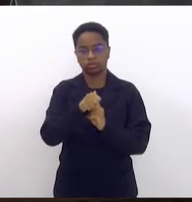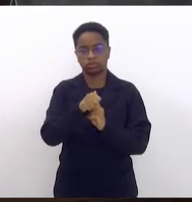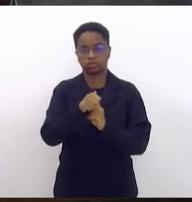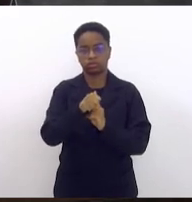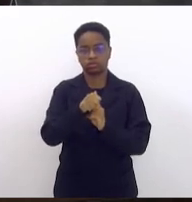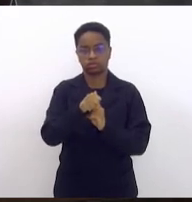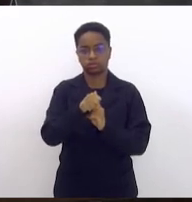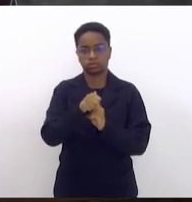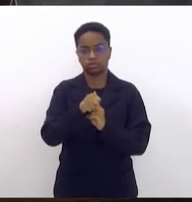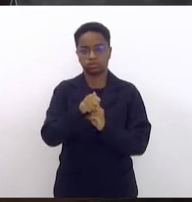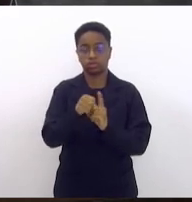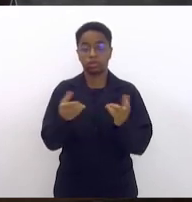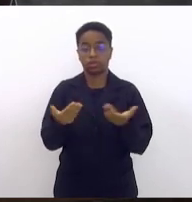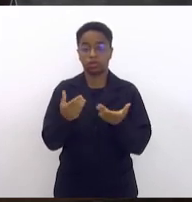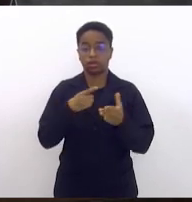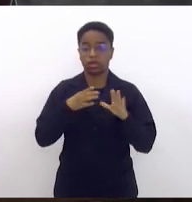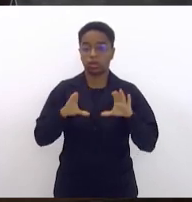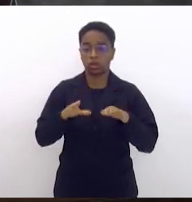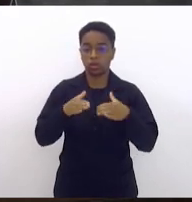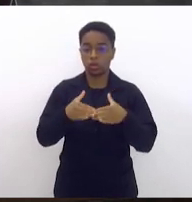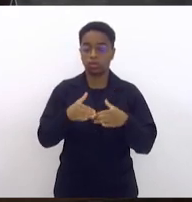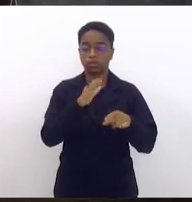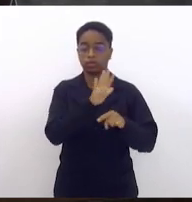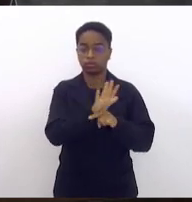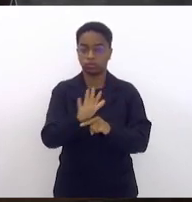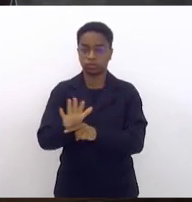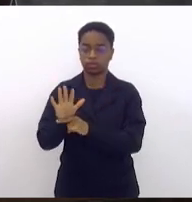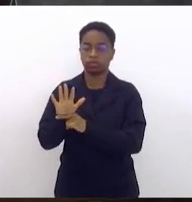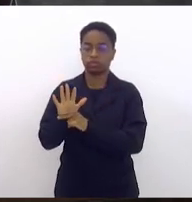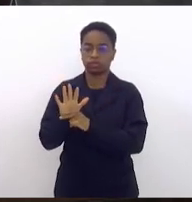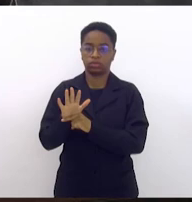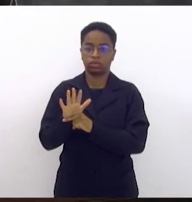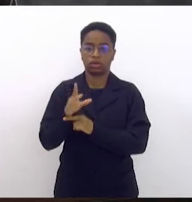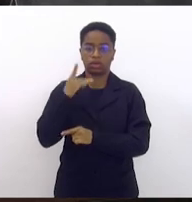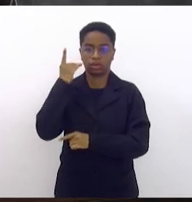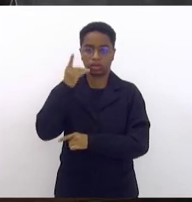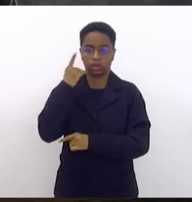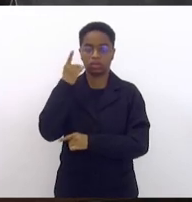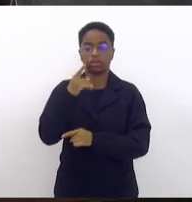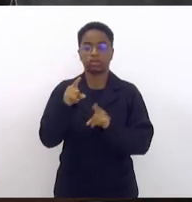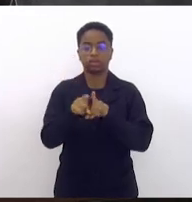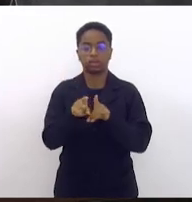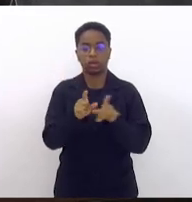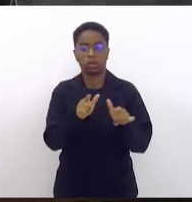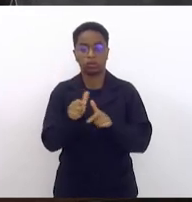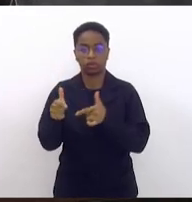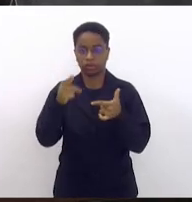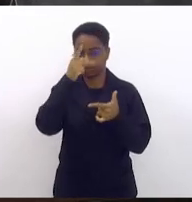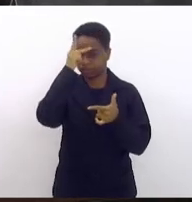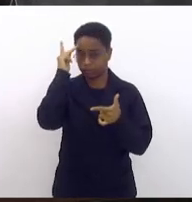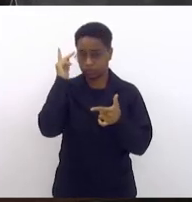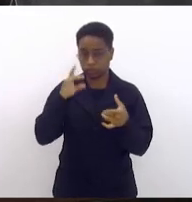tem agora uma comissão que vai auxiliar o o os parlamentares e as pessoas que vão estar junto com eles a